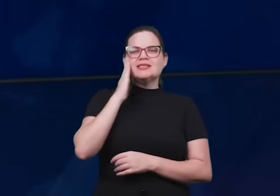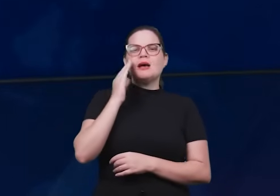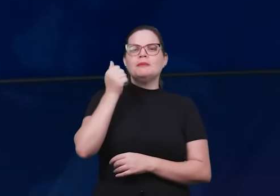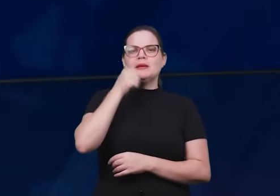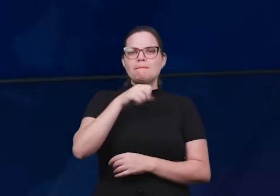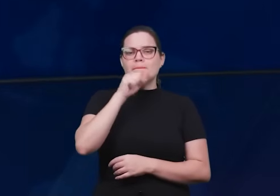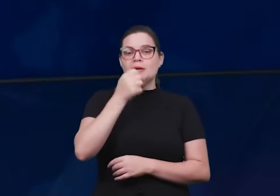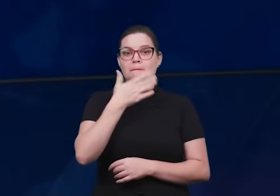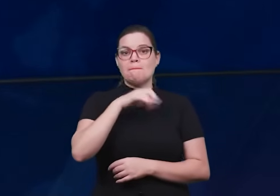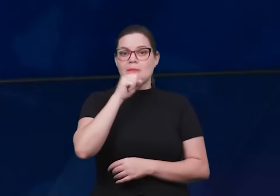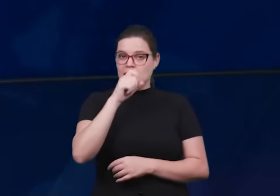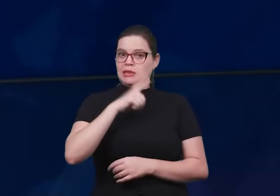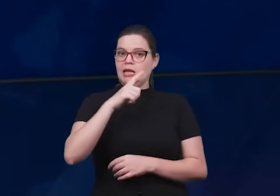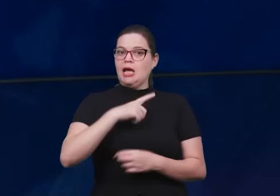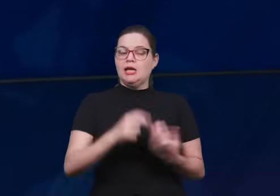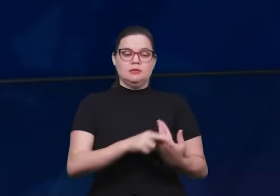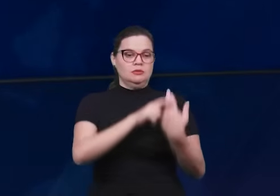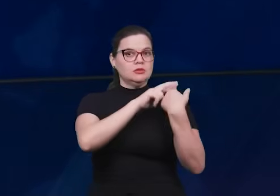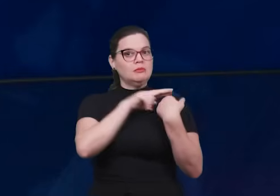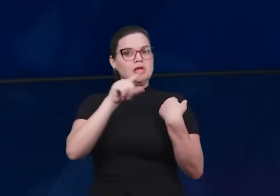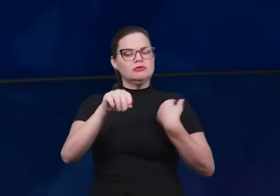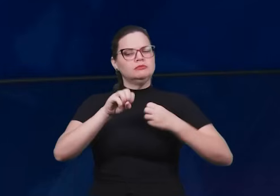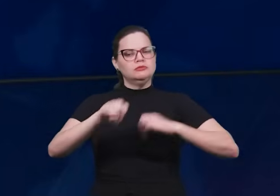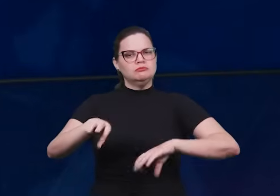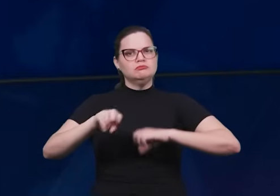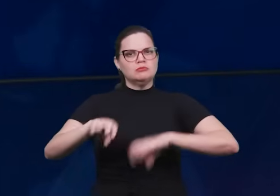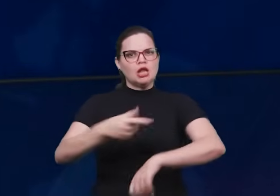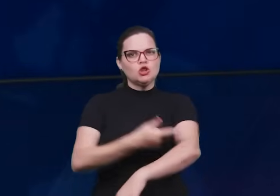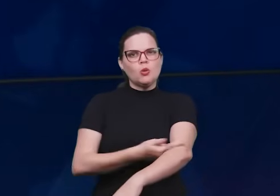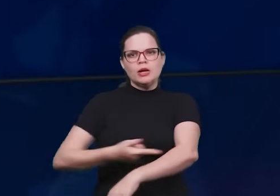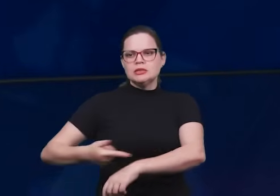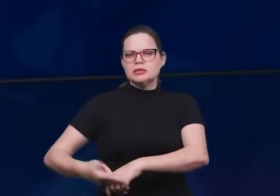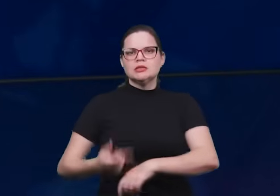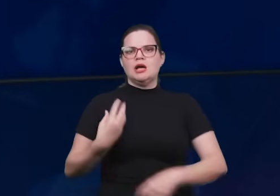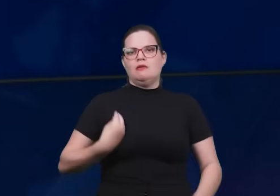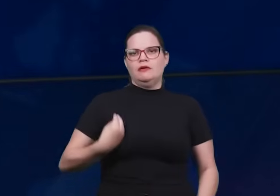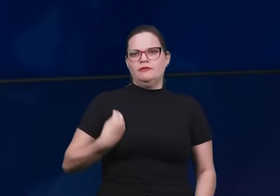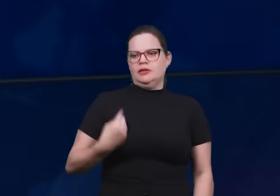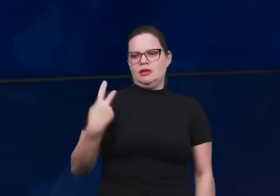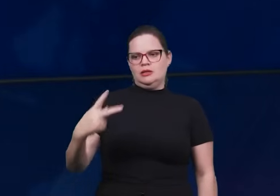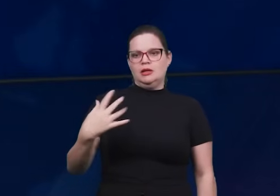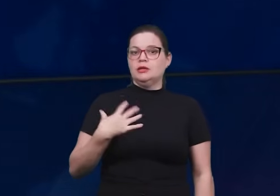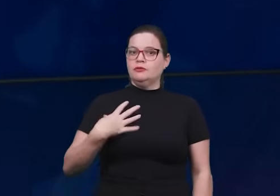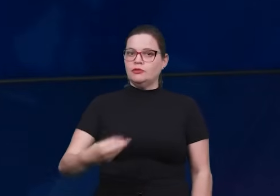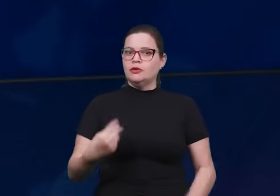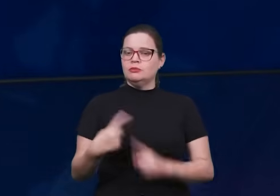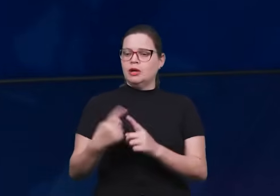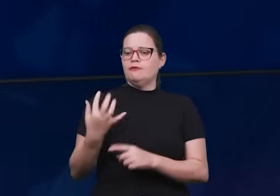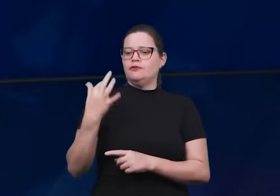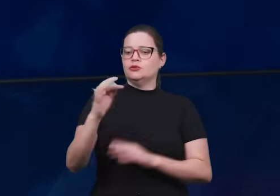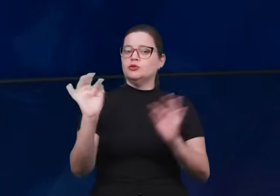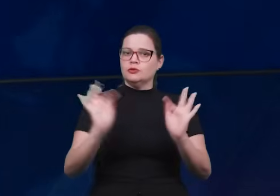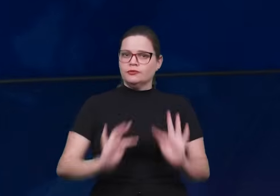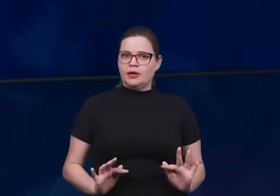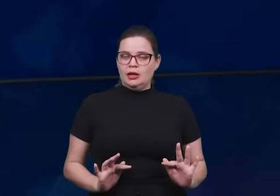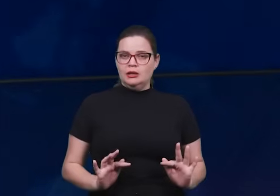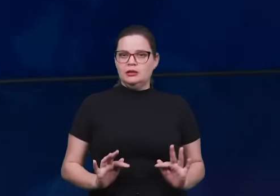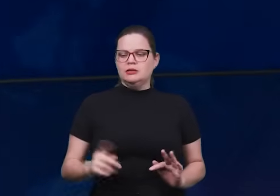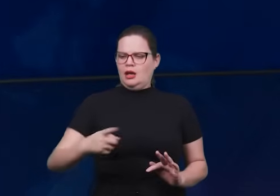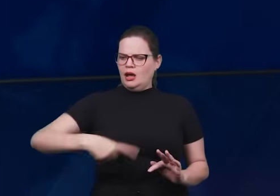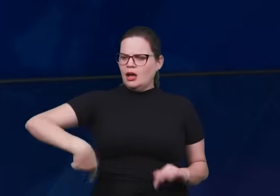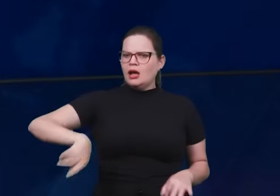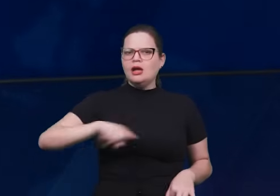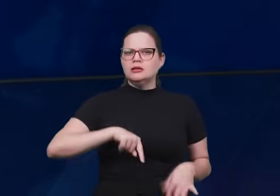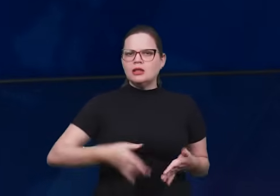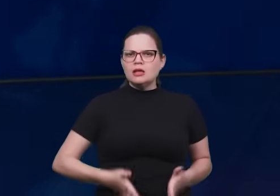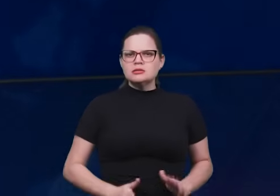transmitir aos filhos uma educação que garanta a eles uma vida feliz no futuro. Eles foram gerados com